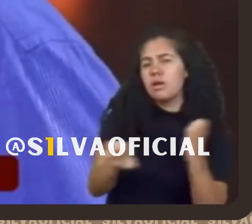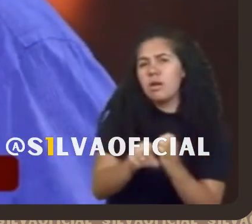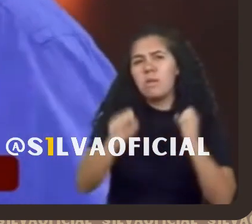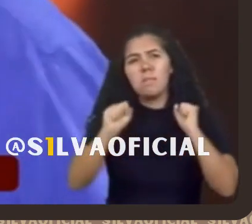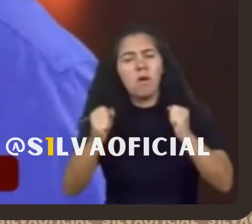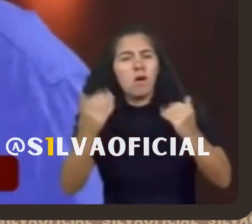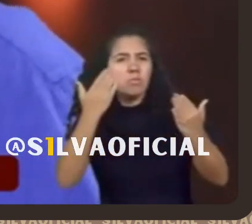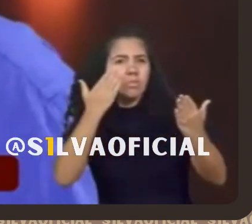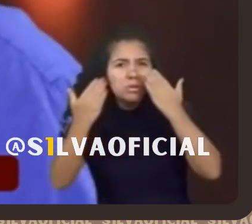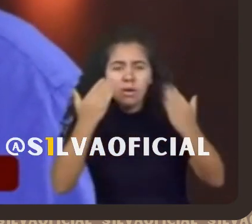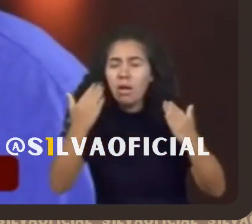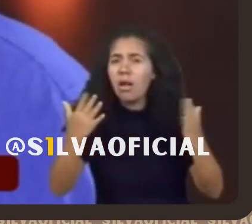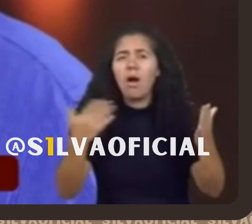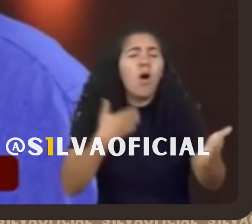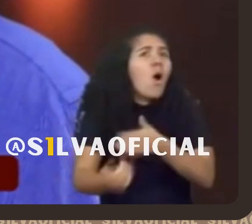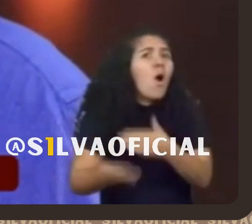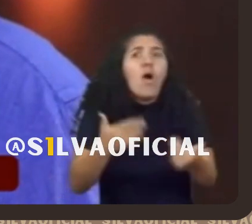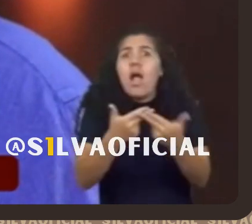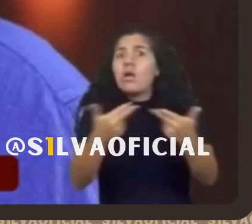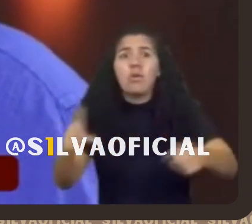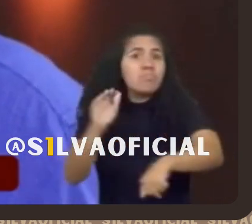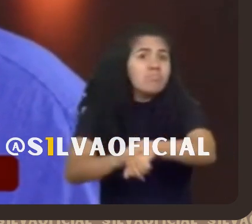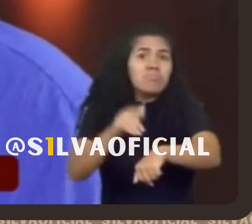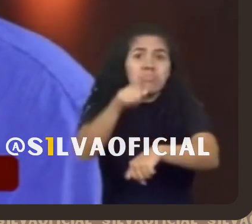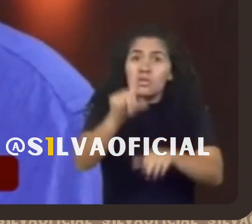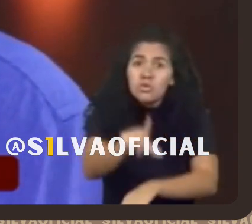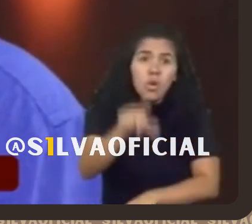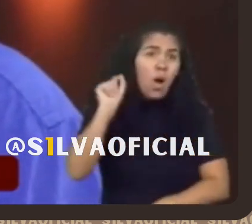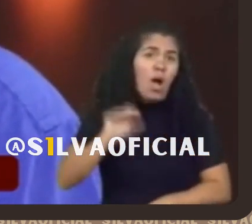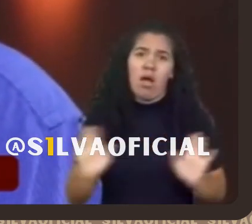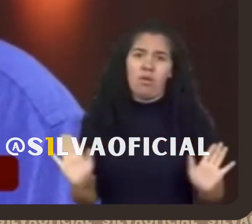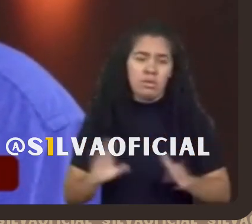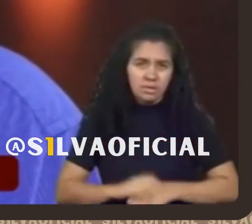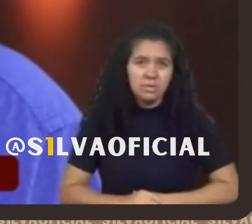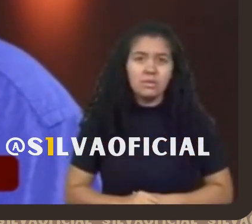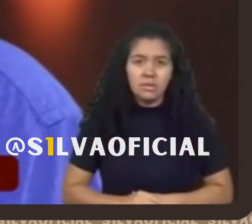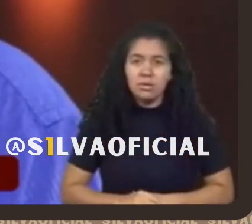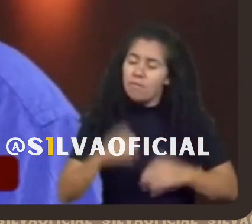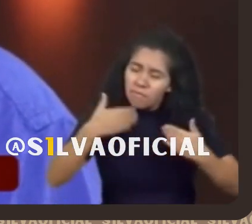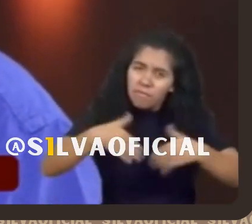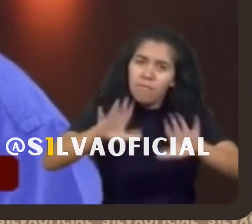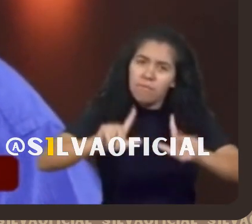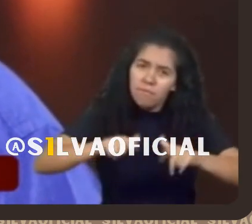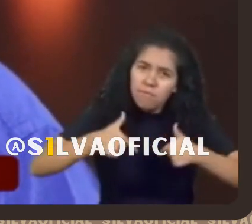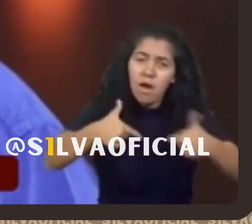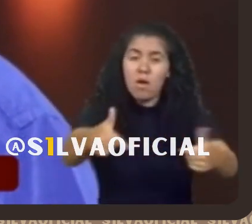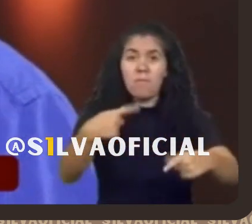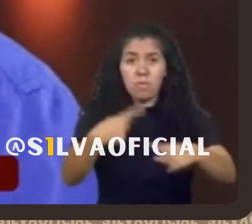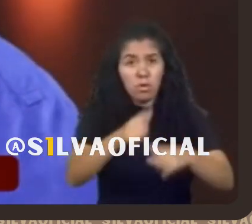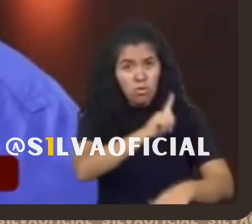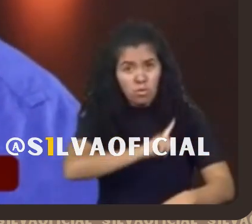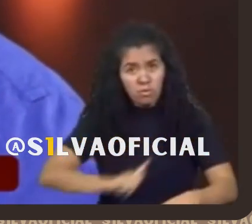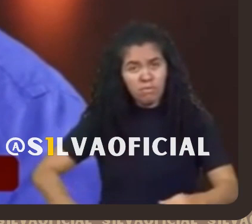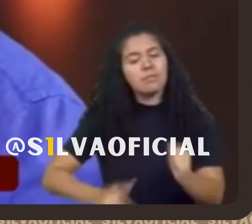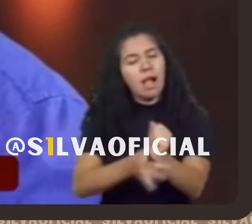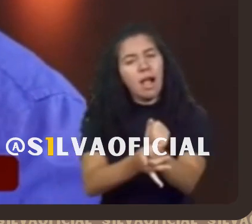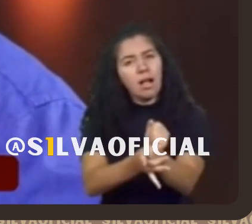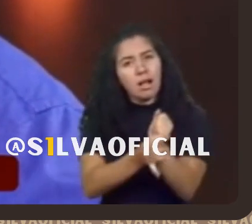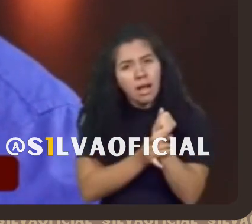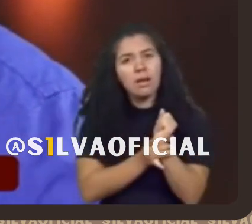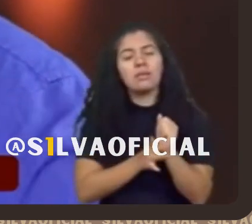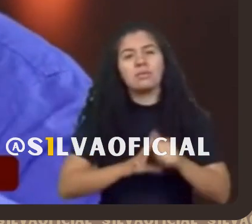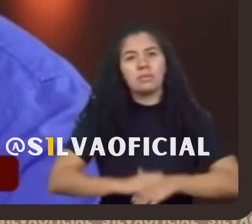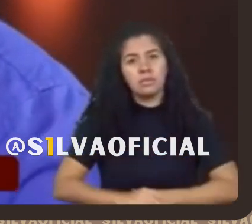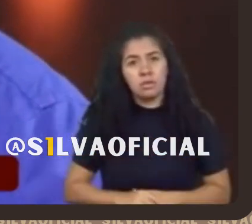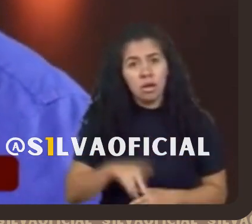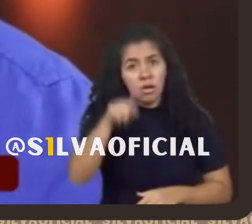sabe qualquer coisa escolha escolha e vá luta porque o governo está garantindo você veja que nós estamos